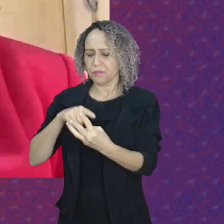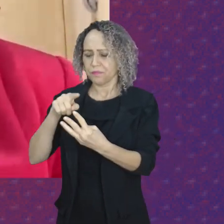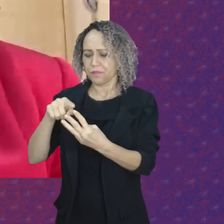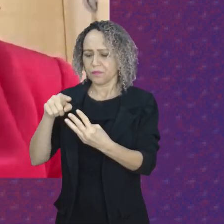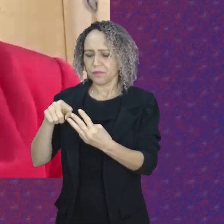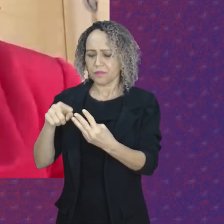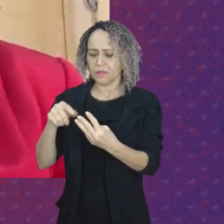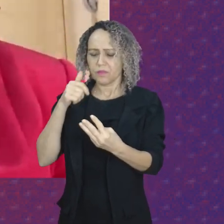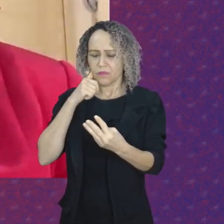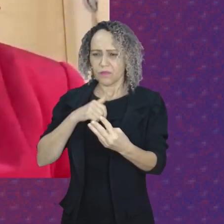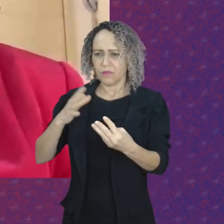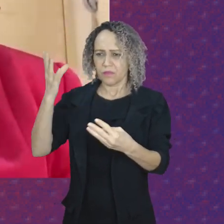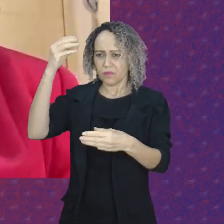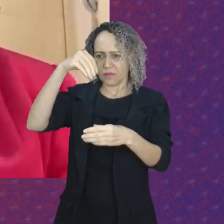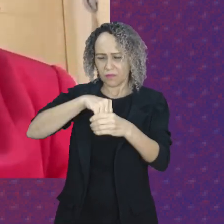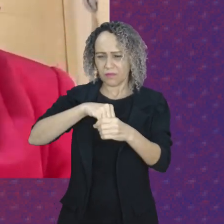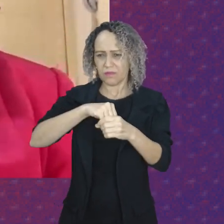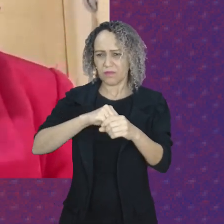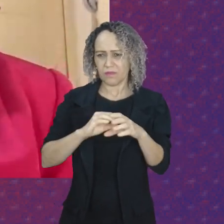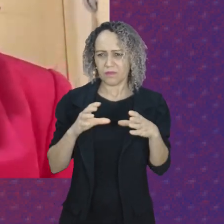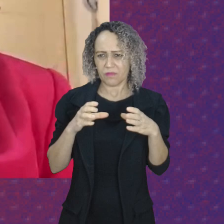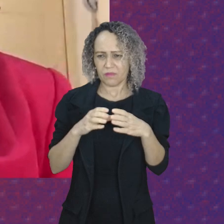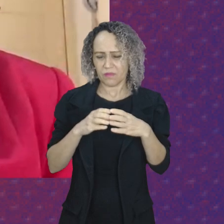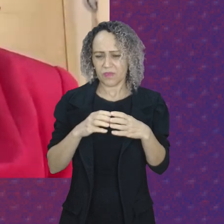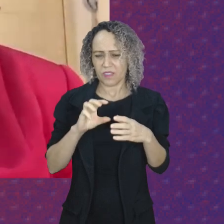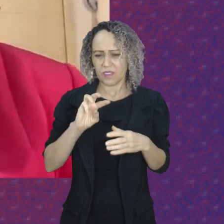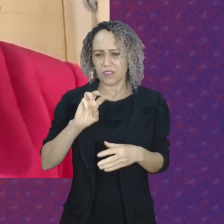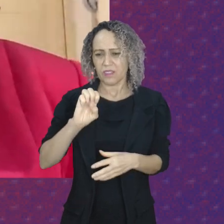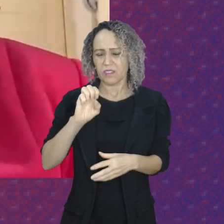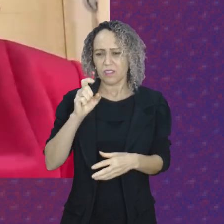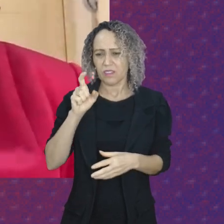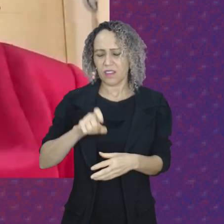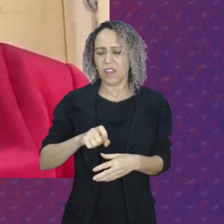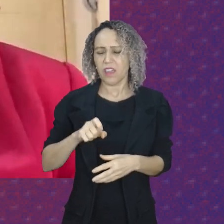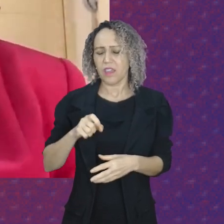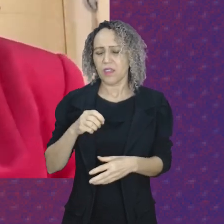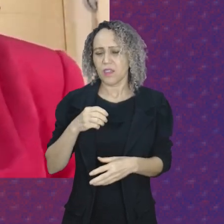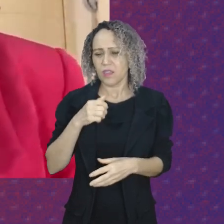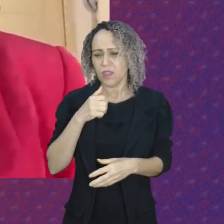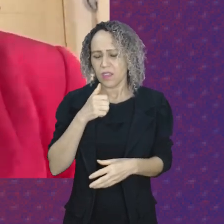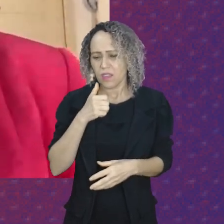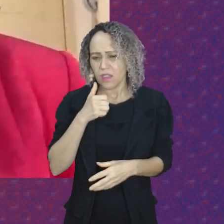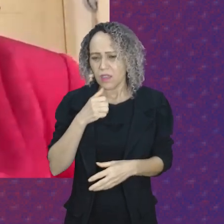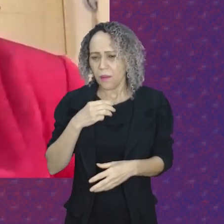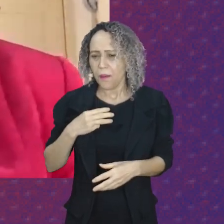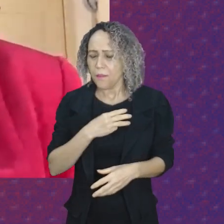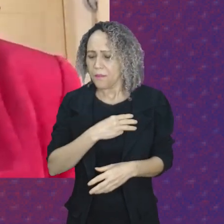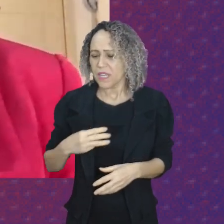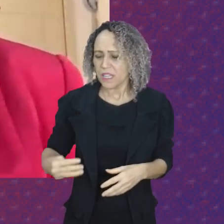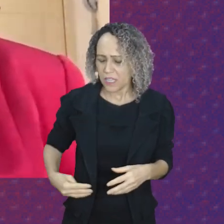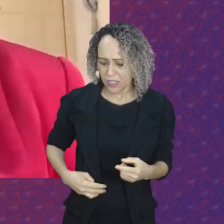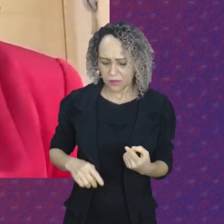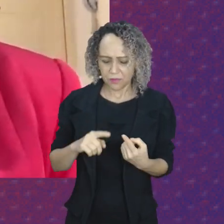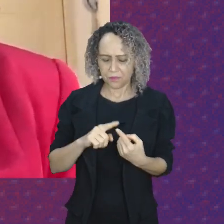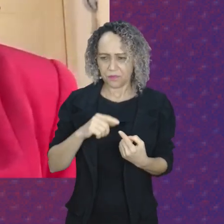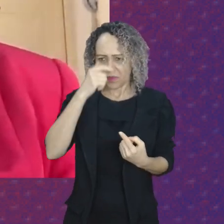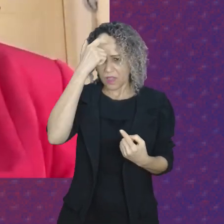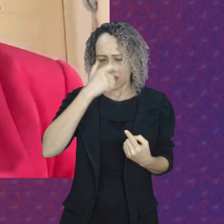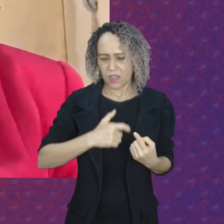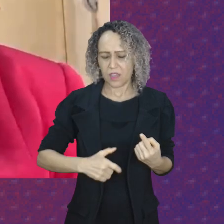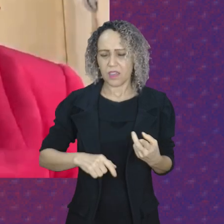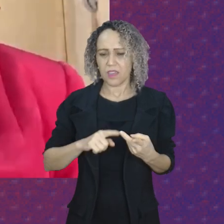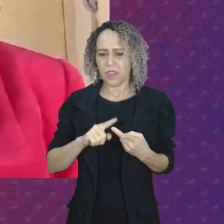este rol, né, de ex-ministros e ministras, que foi o meu caso, a Rosário